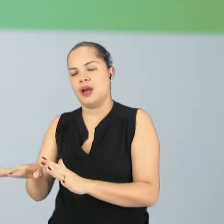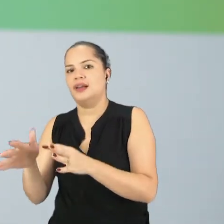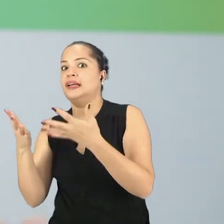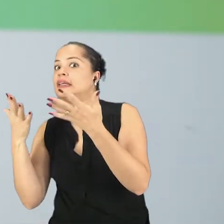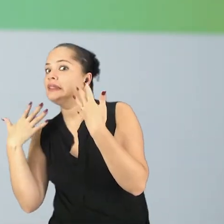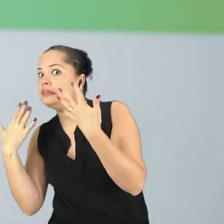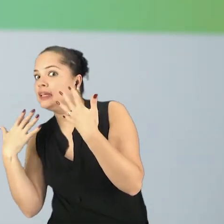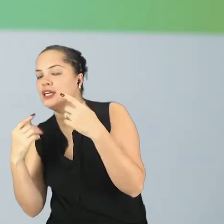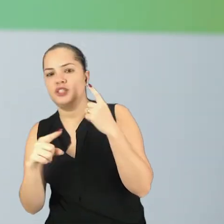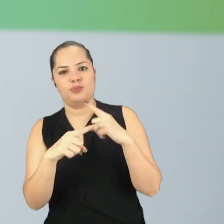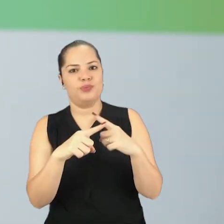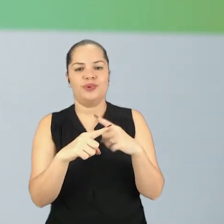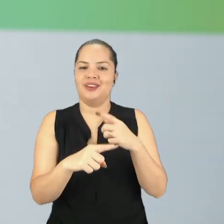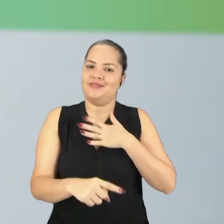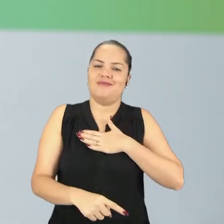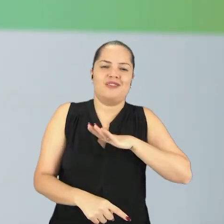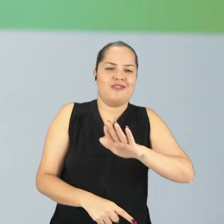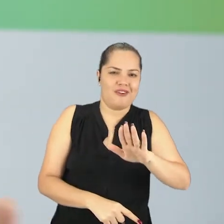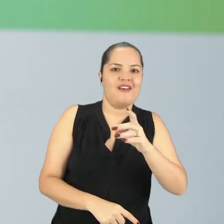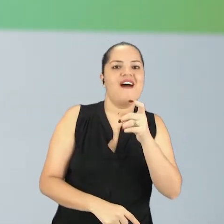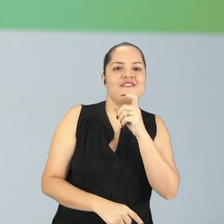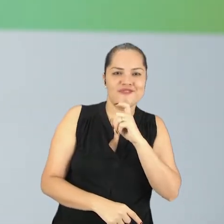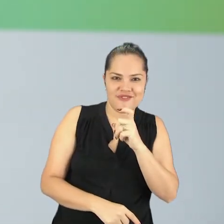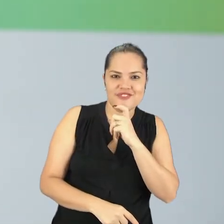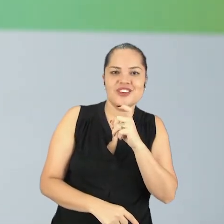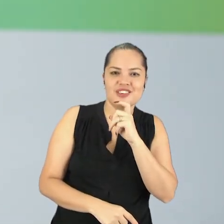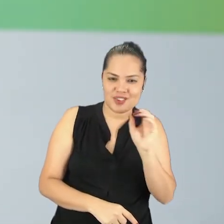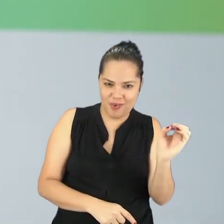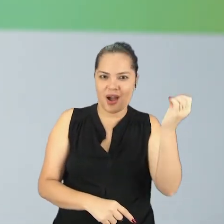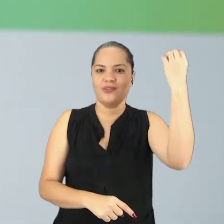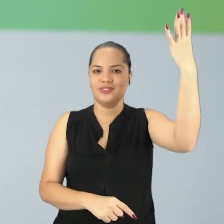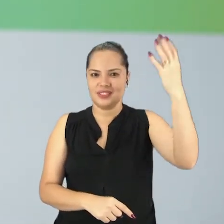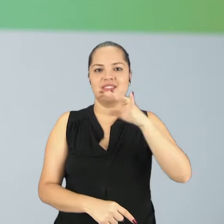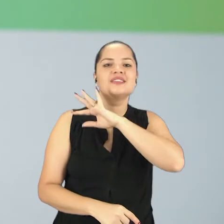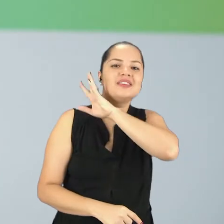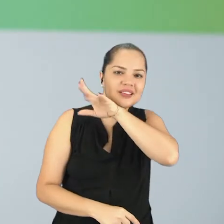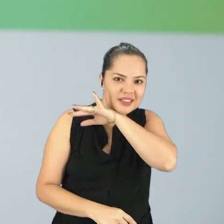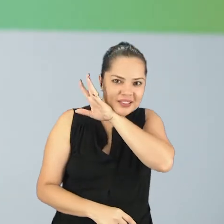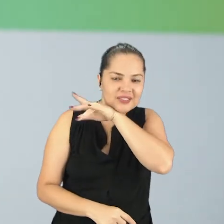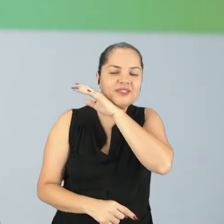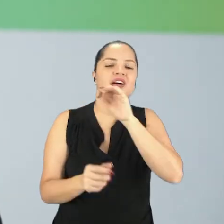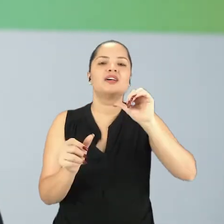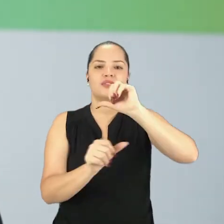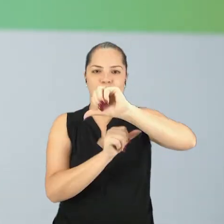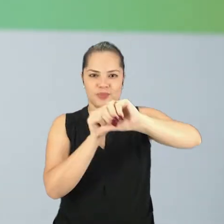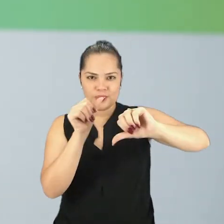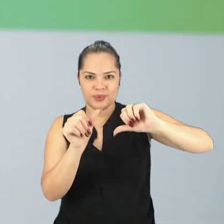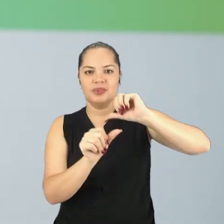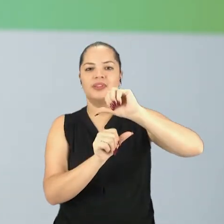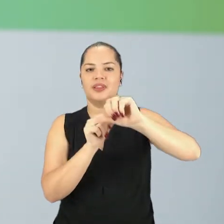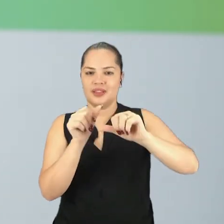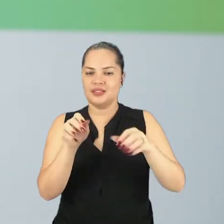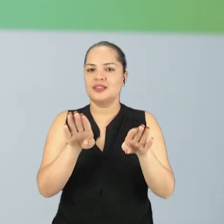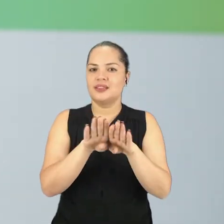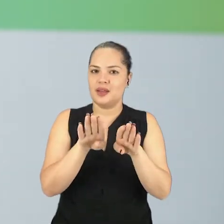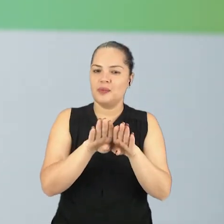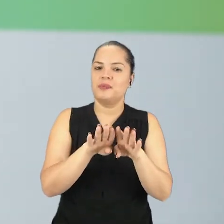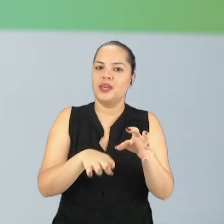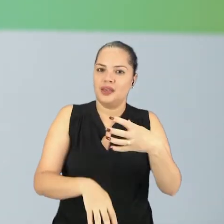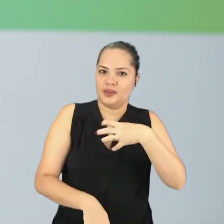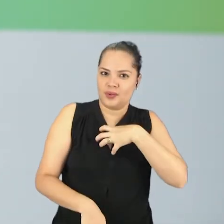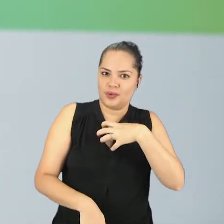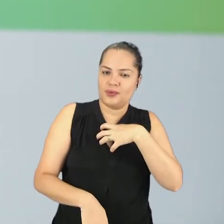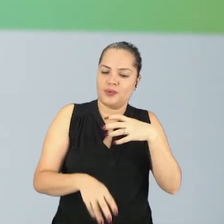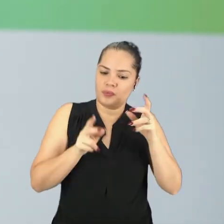porque ele não gosta de ambientes frios. Então as sucessões das estações do ano, ela está diretamente ligada também a alguns comportamentos